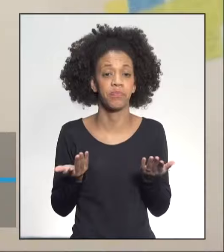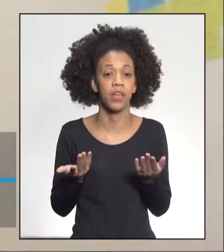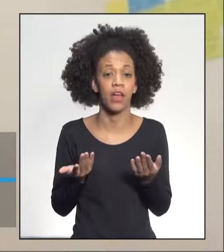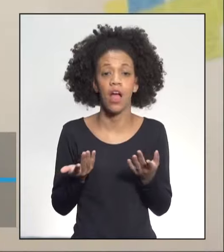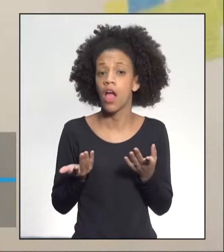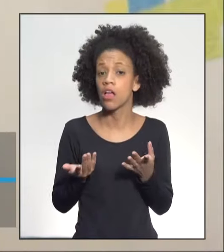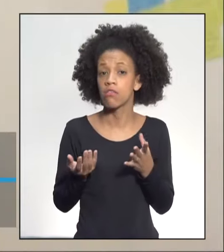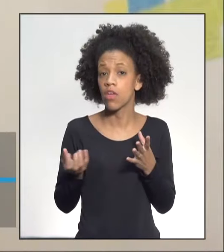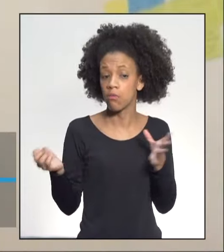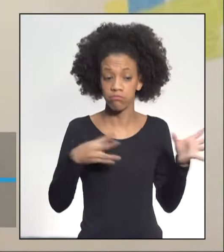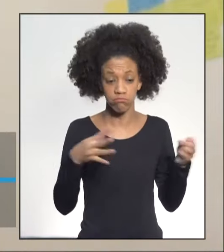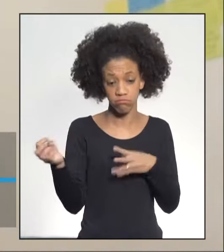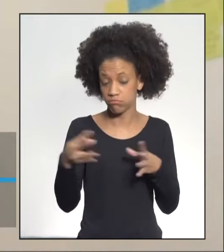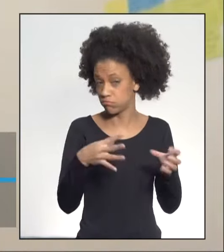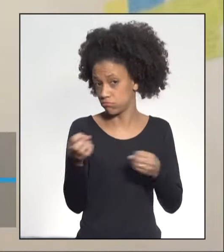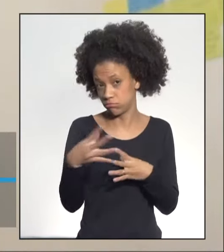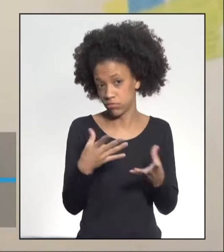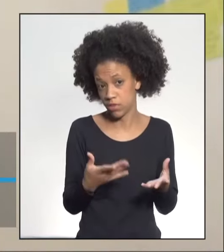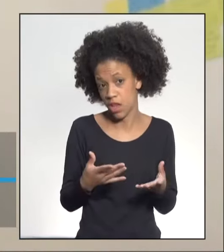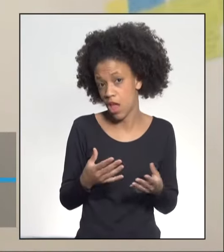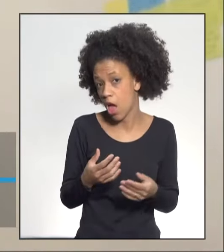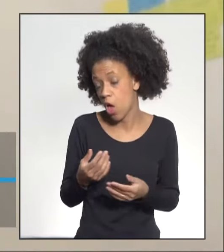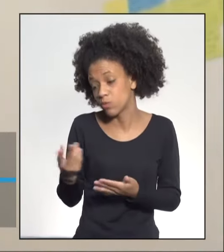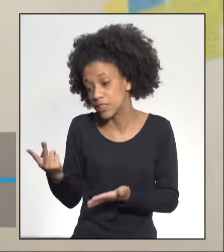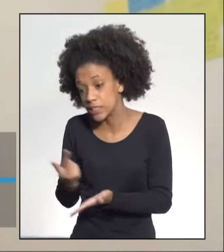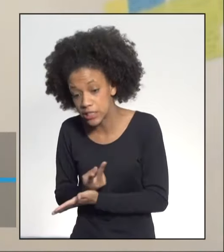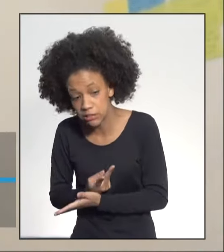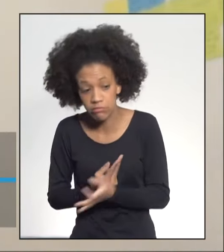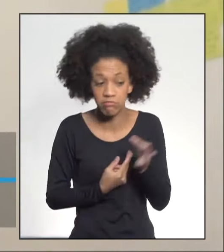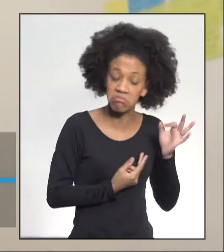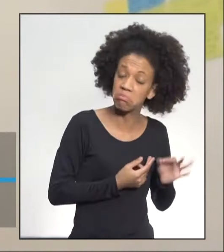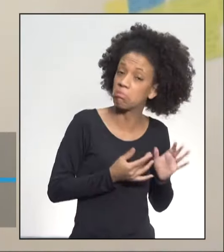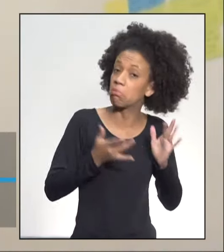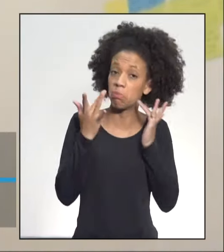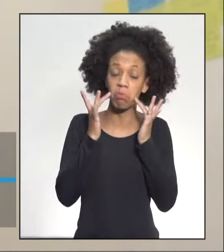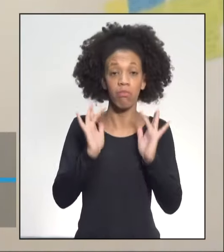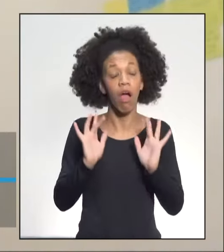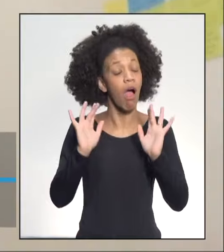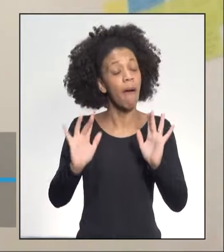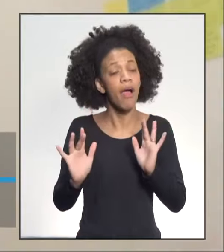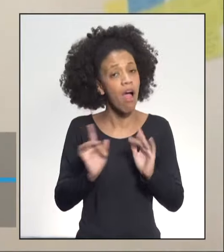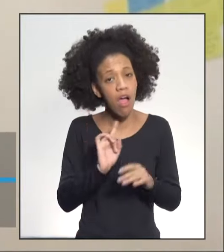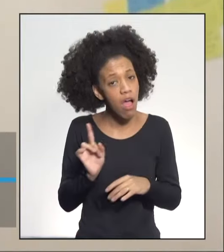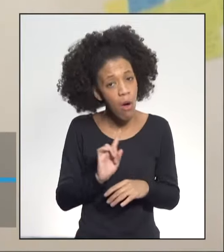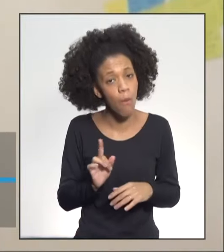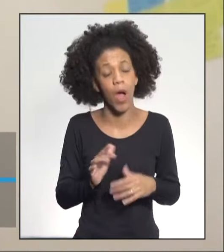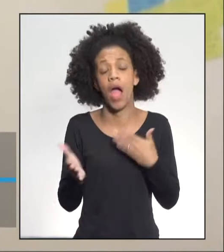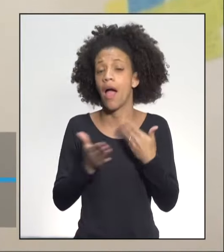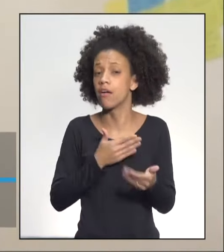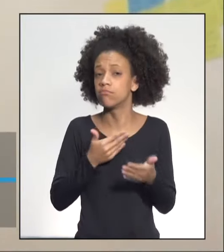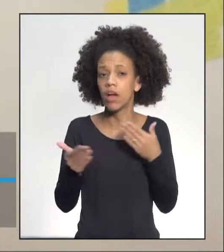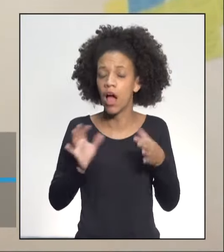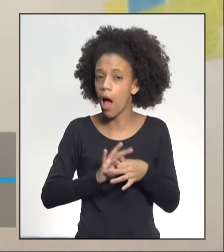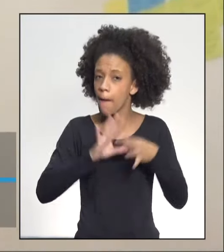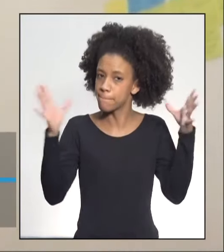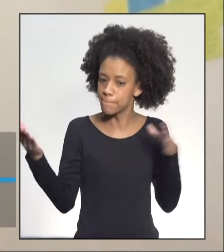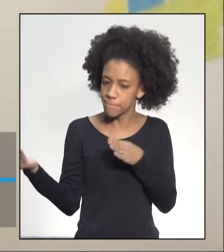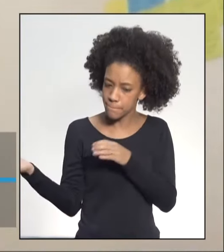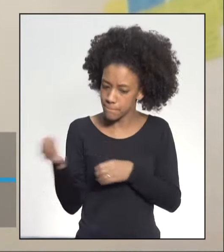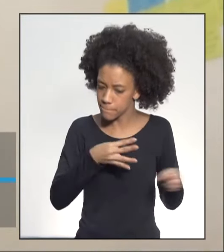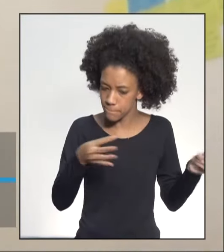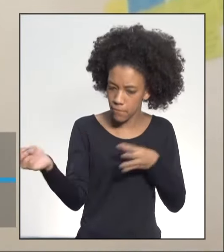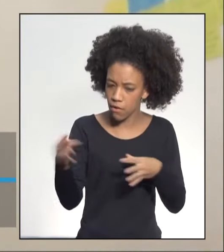tendências, pessoal. Não é certo ou errado. É a mudança. É assim que as coisas acontecem. Isso que é legal. Isso que é legal.